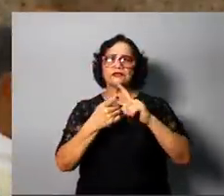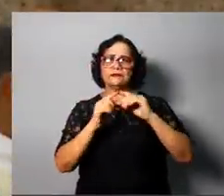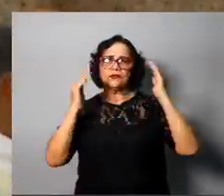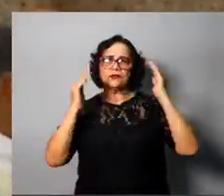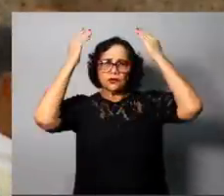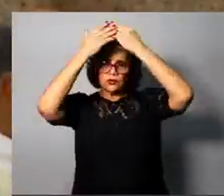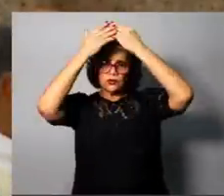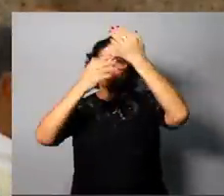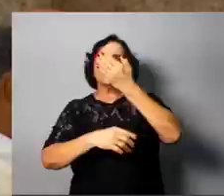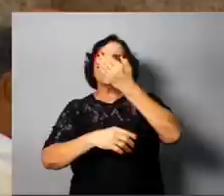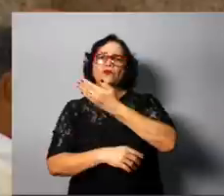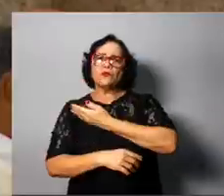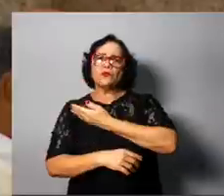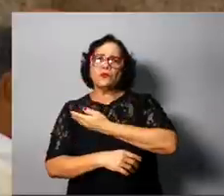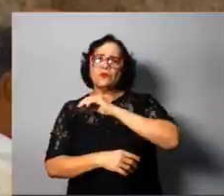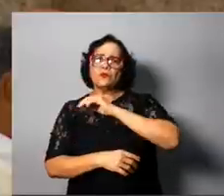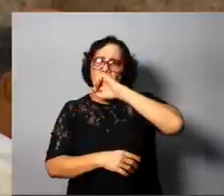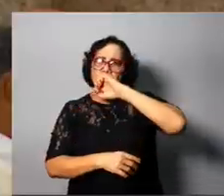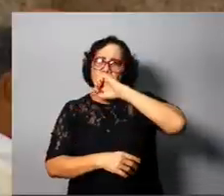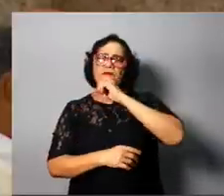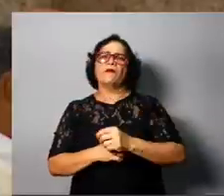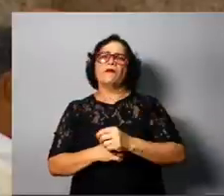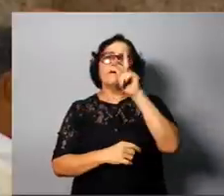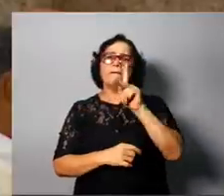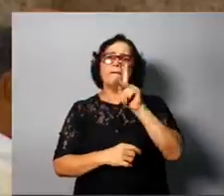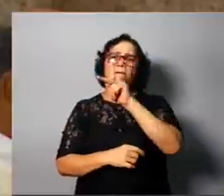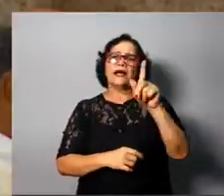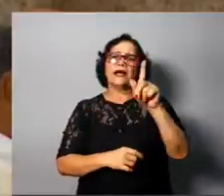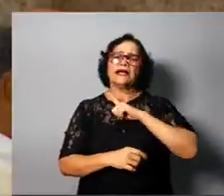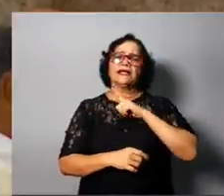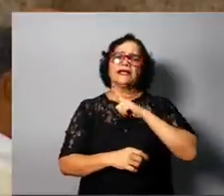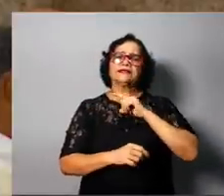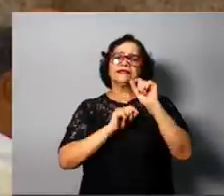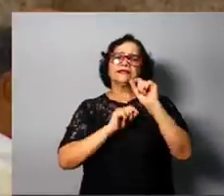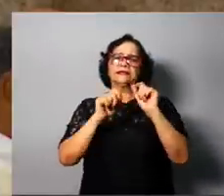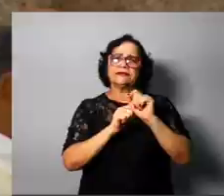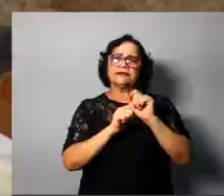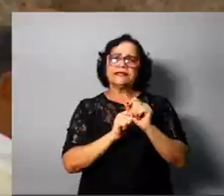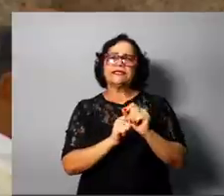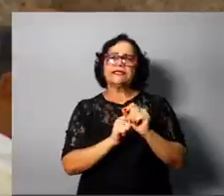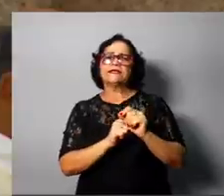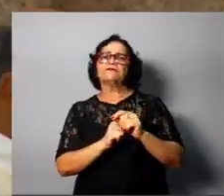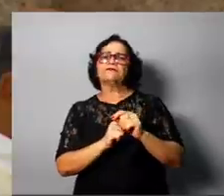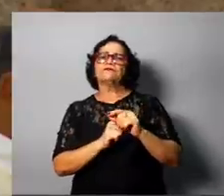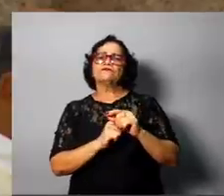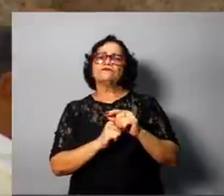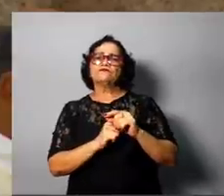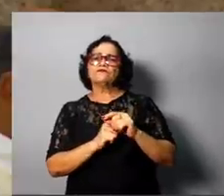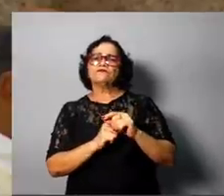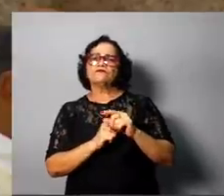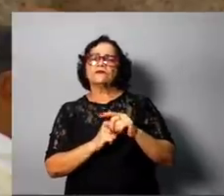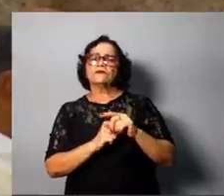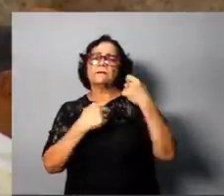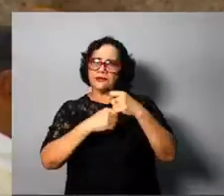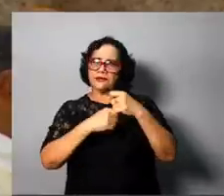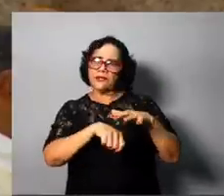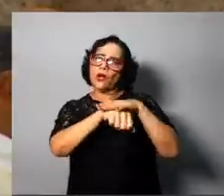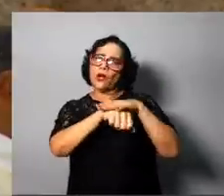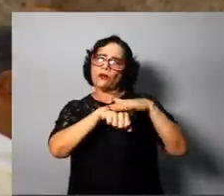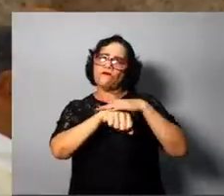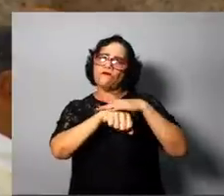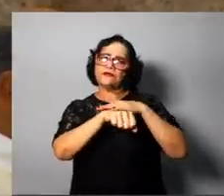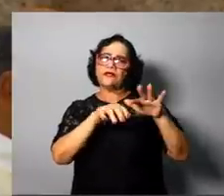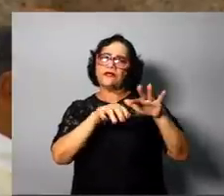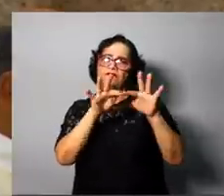todos, temos uma grande dívida com os casais, com as famílias, uma